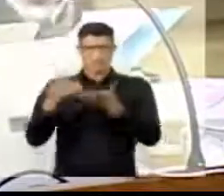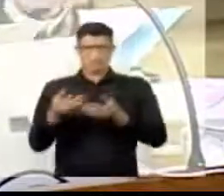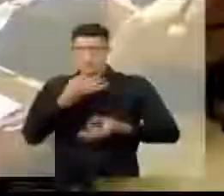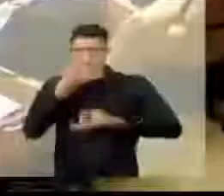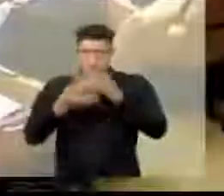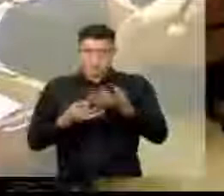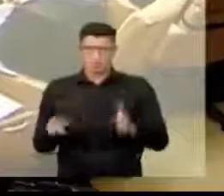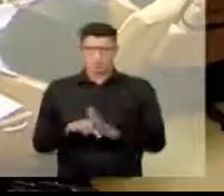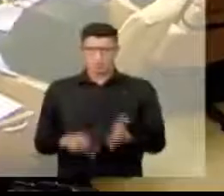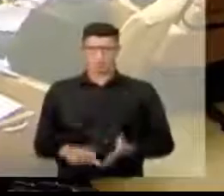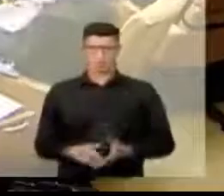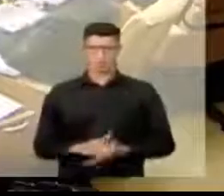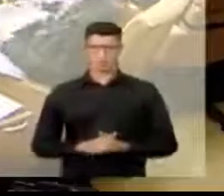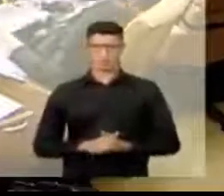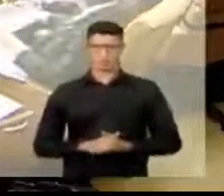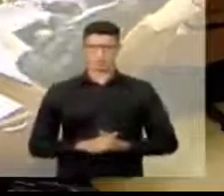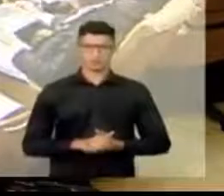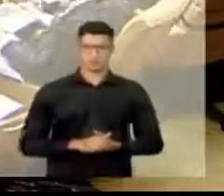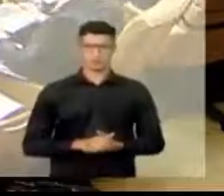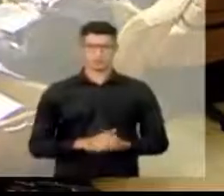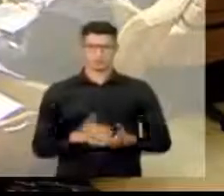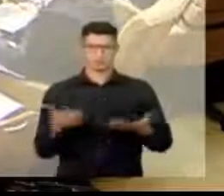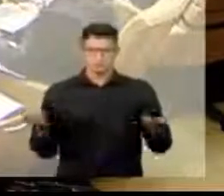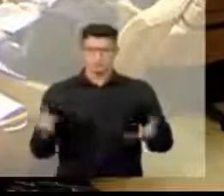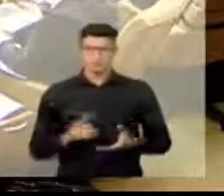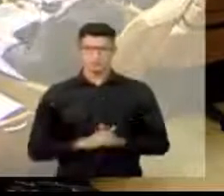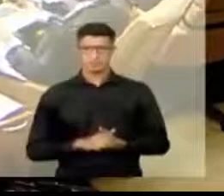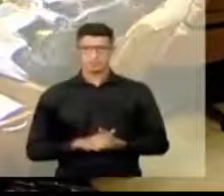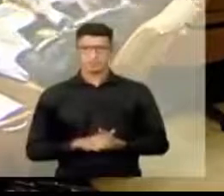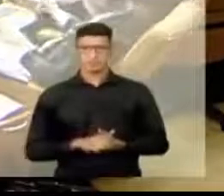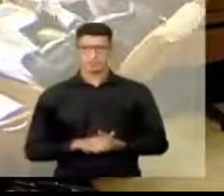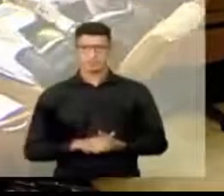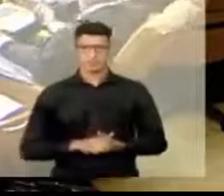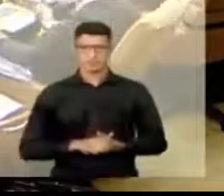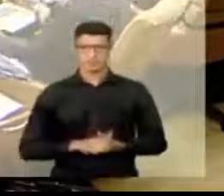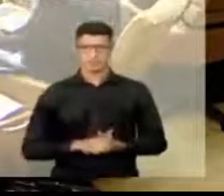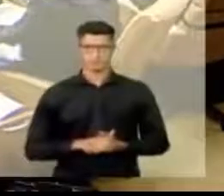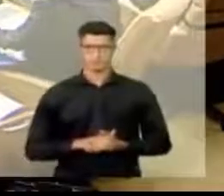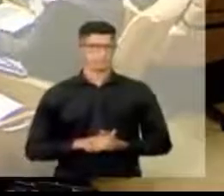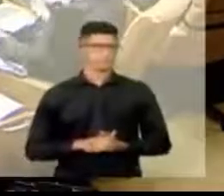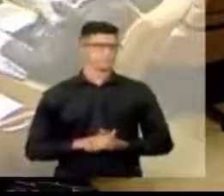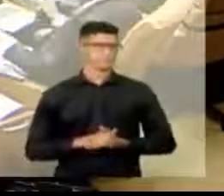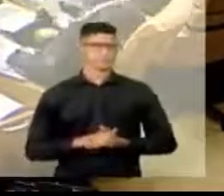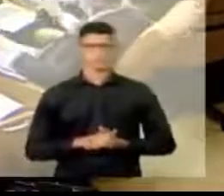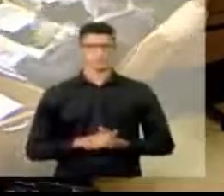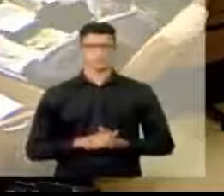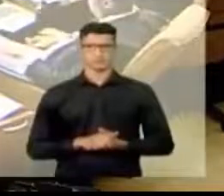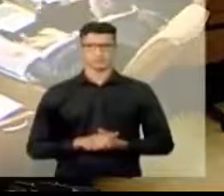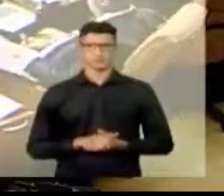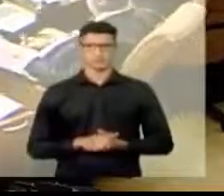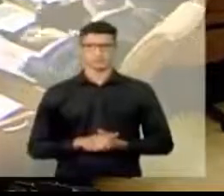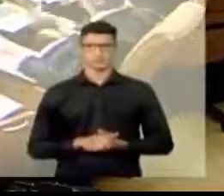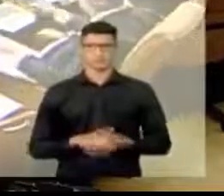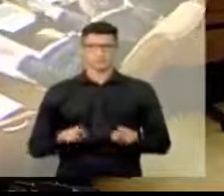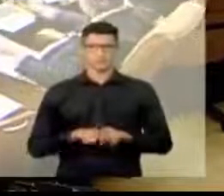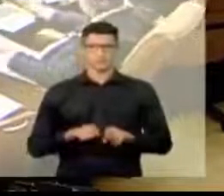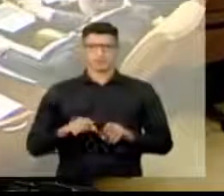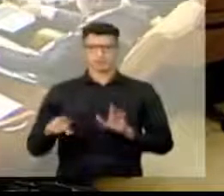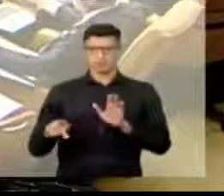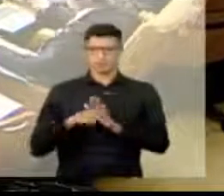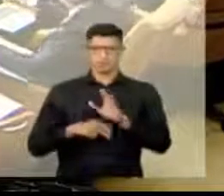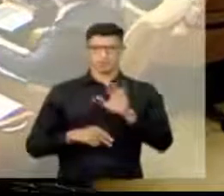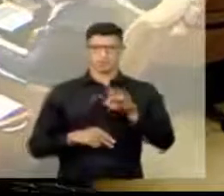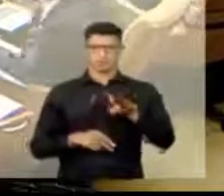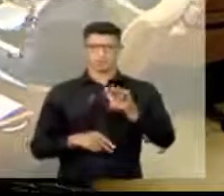argumento, eu pediria que a gente o mérito do argumento. Voltasse ao julgamento do caso, voltar, por favor. Só queria lembrar que os embargos infringentes